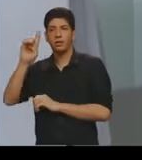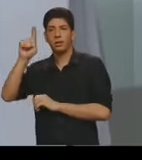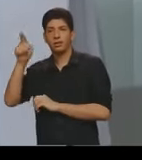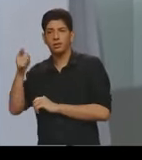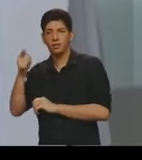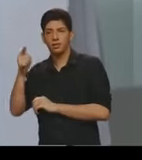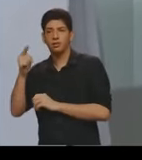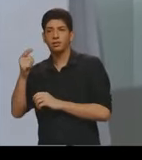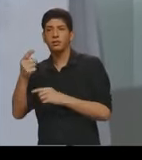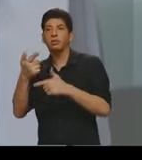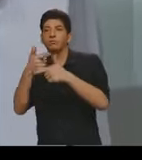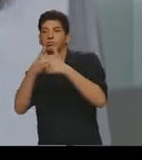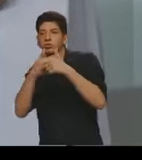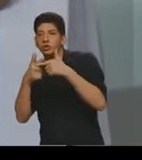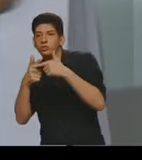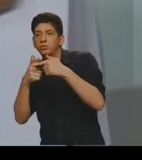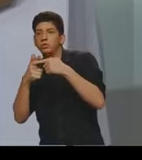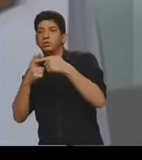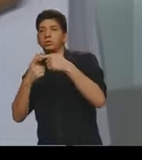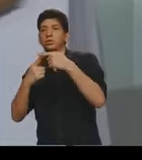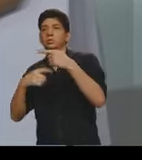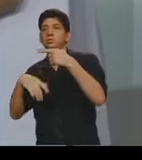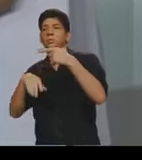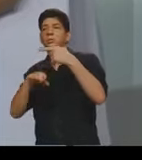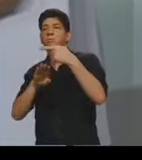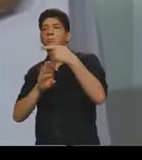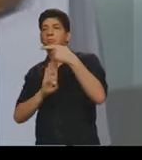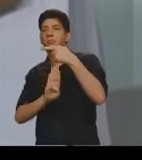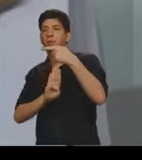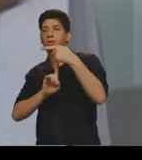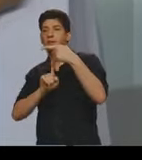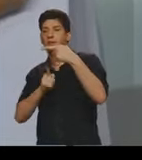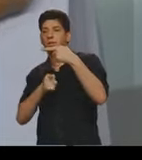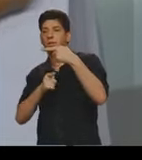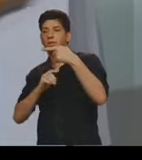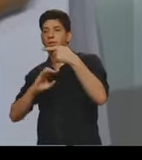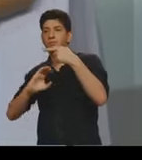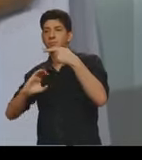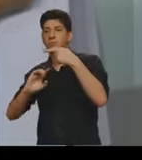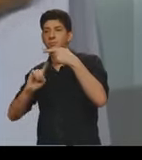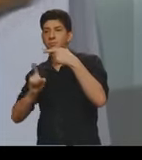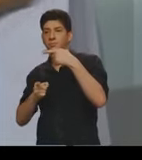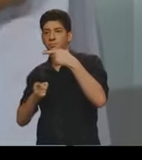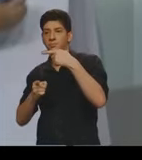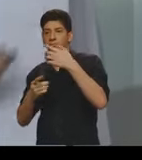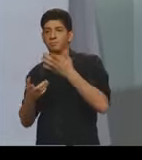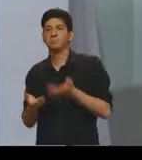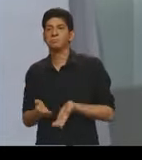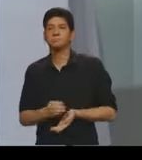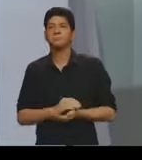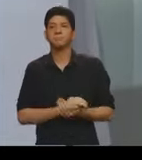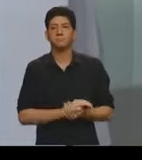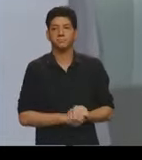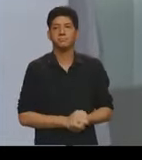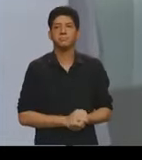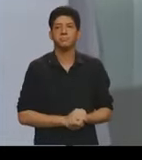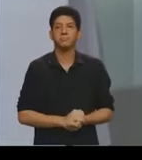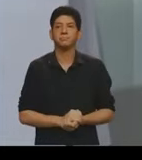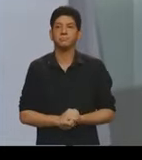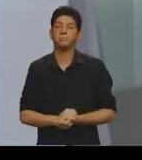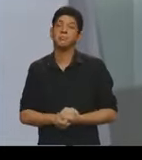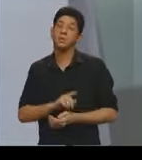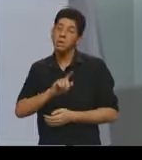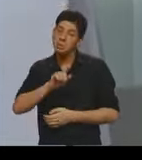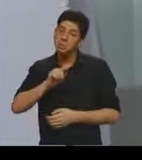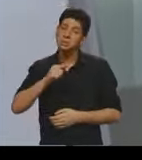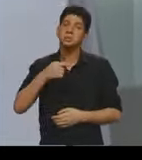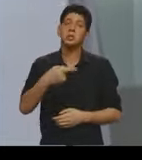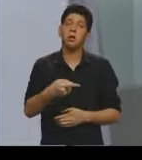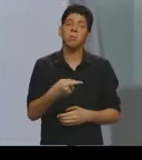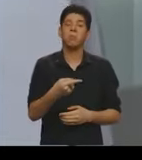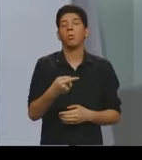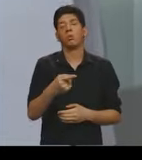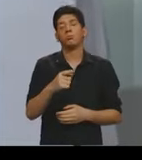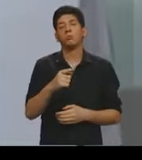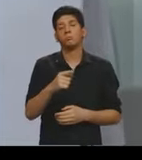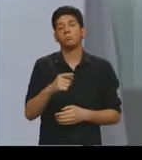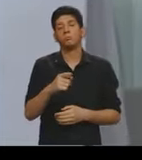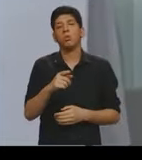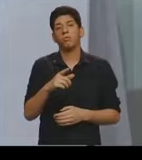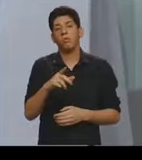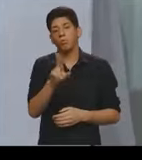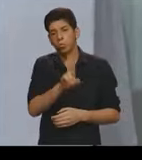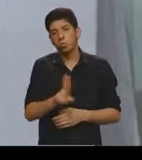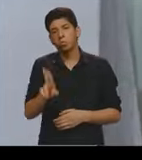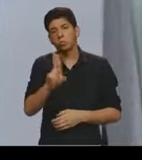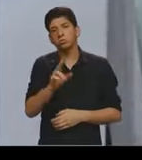pela medida desse segmento, B', C'. Uma próxima oportunidade, a gente vai usar